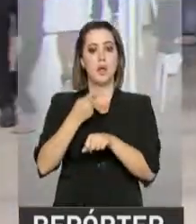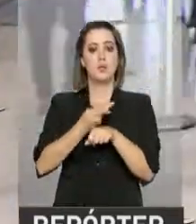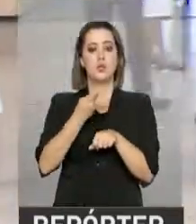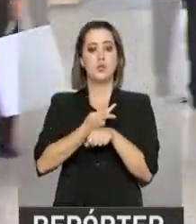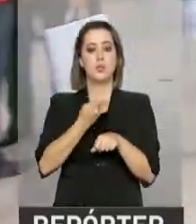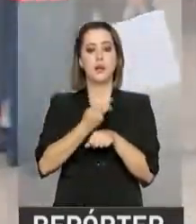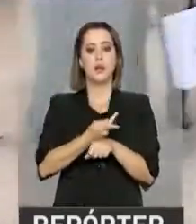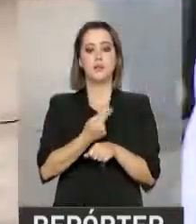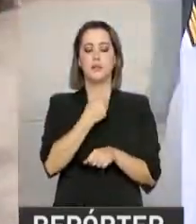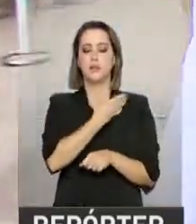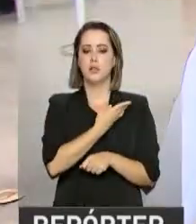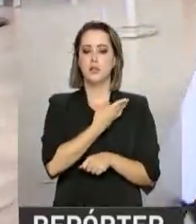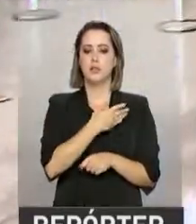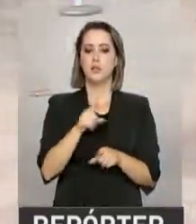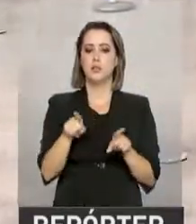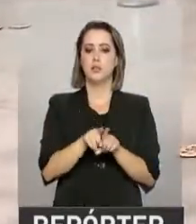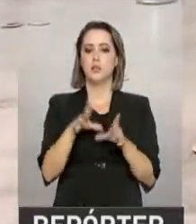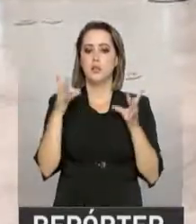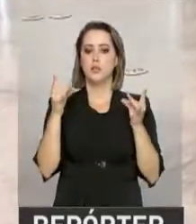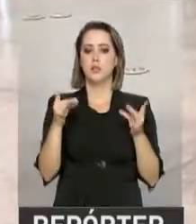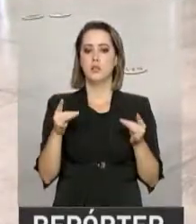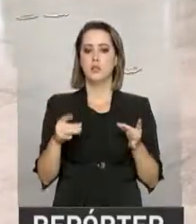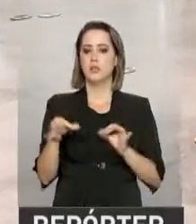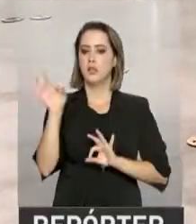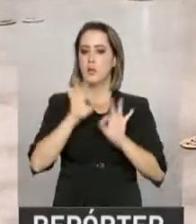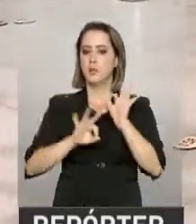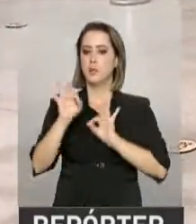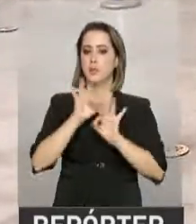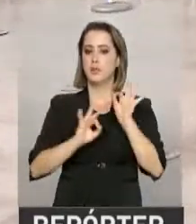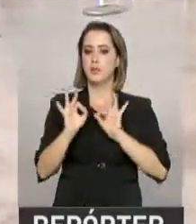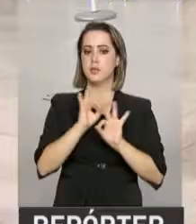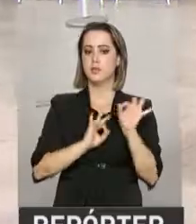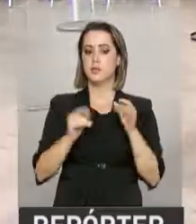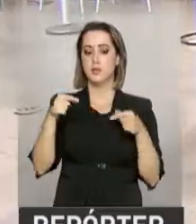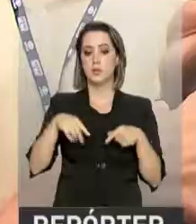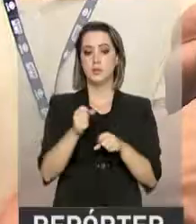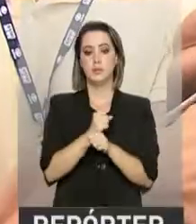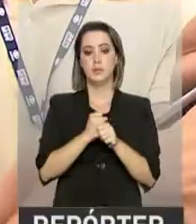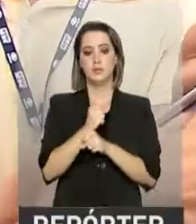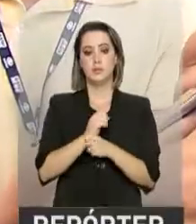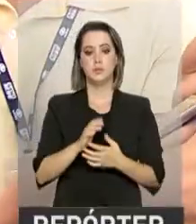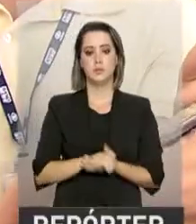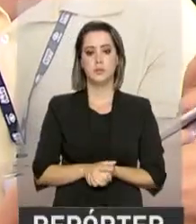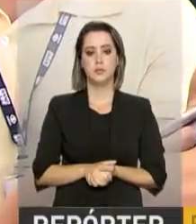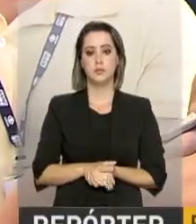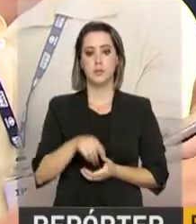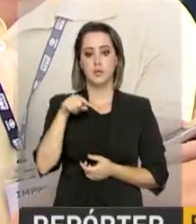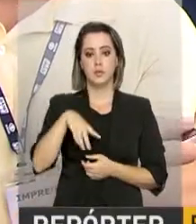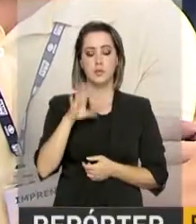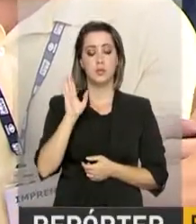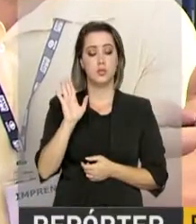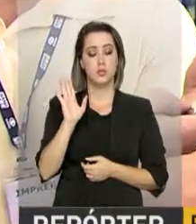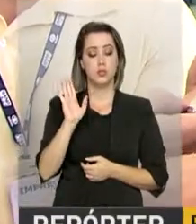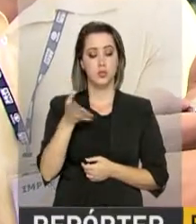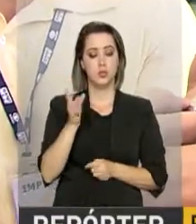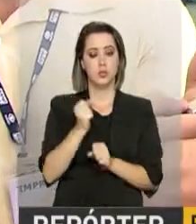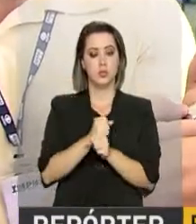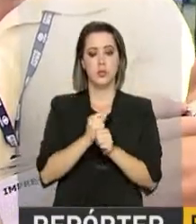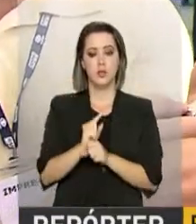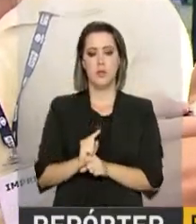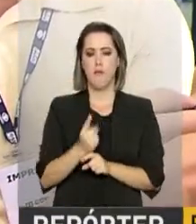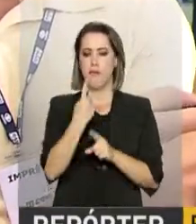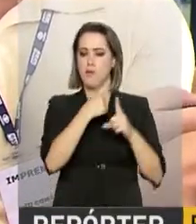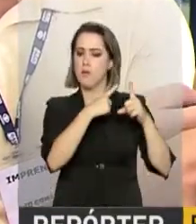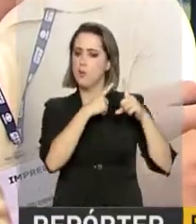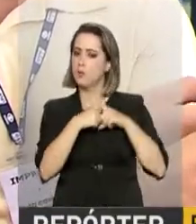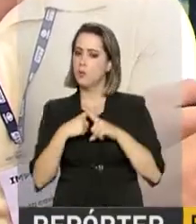ano passado, Wu detalhou a preparação para as competições deste ano. Este ano já teve uma etapa da Copa do Mundo, eu fiquei a